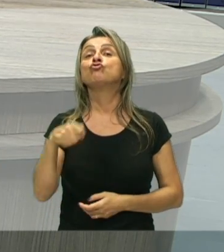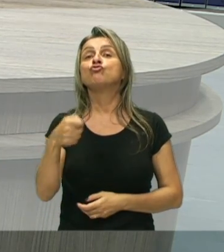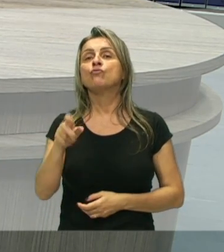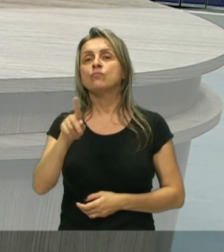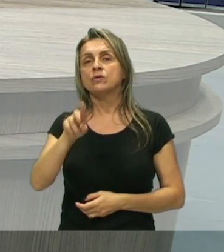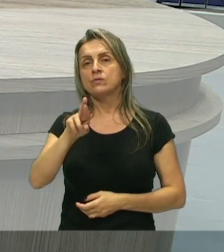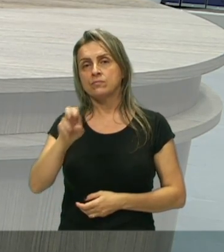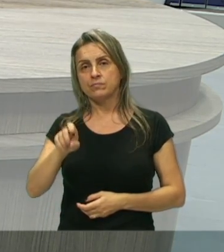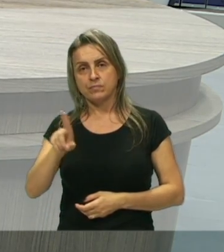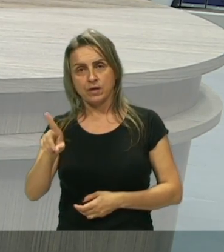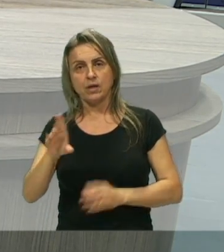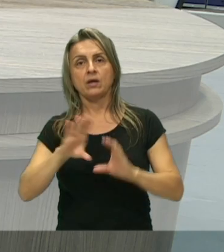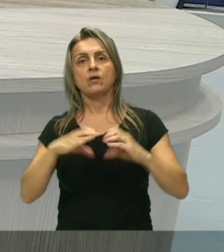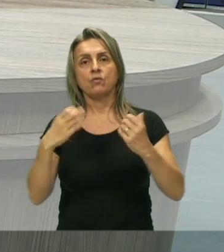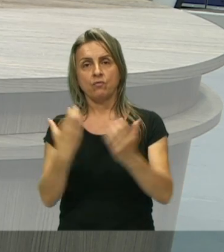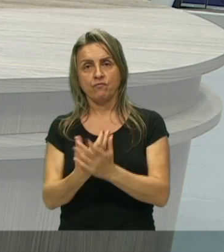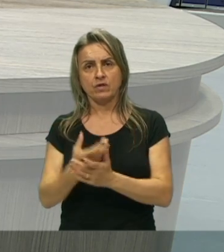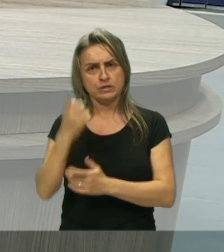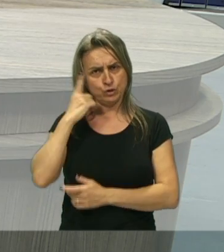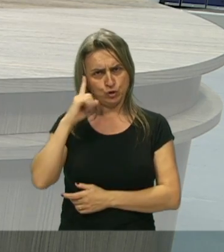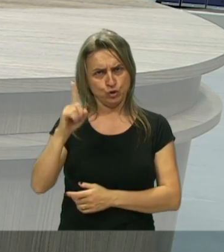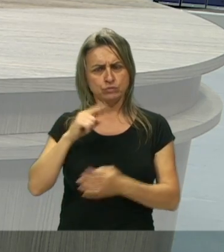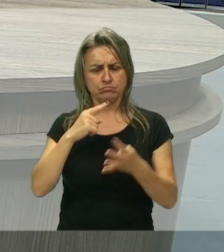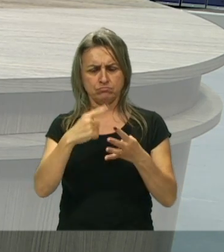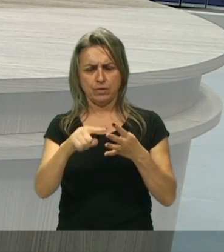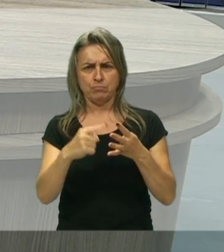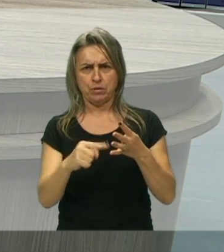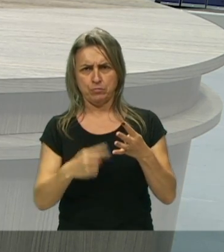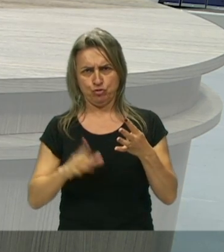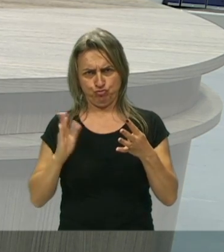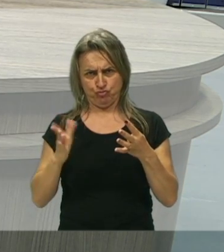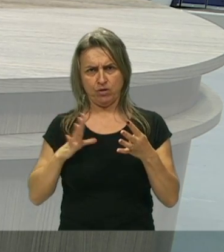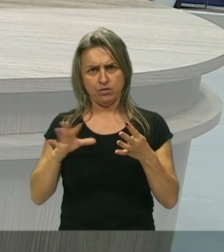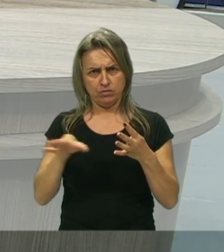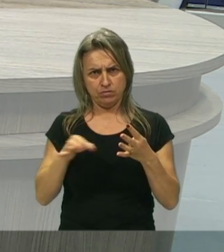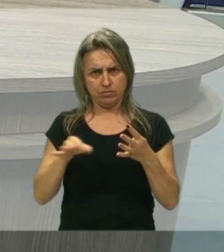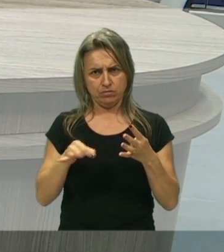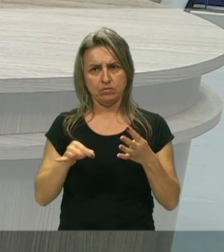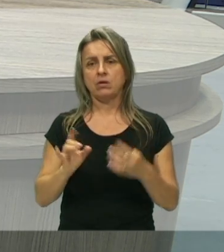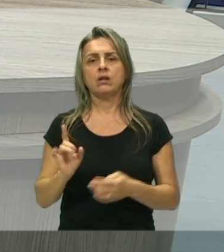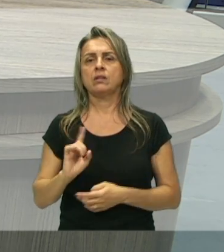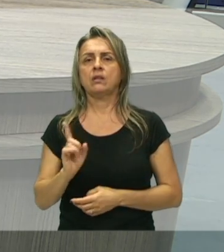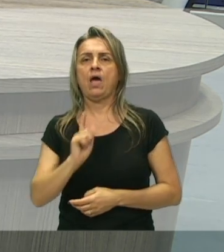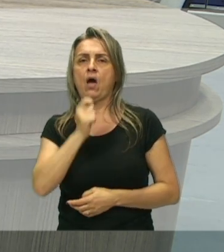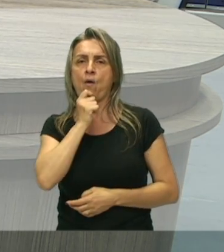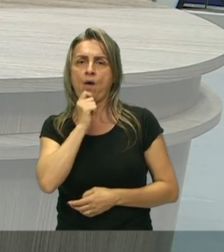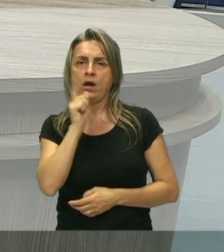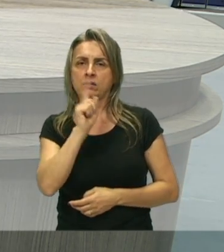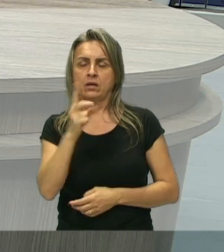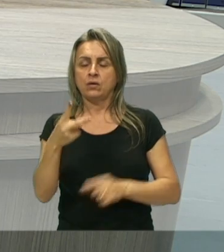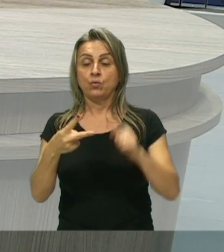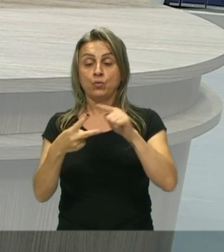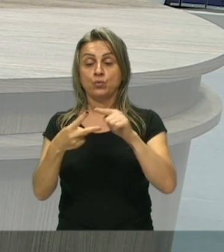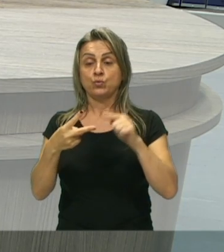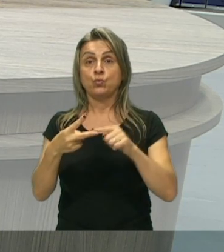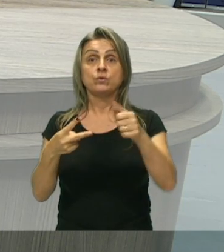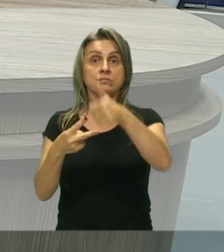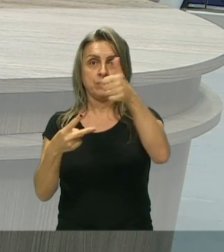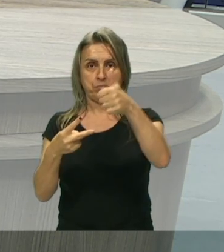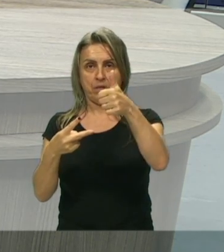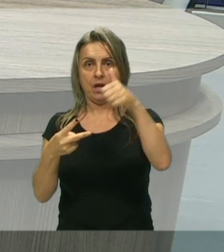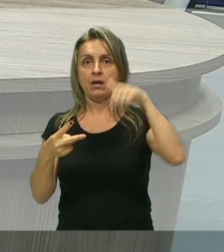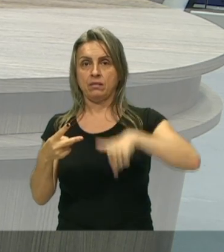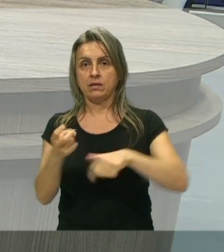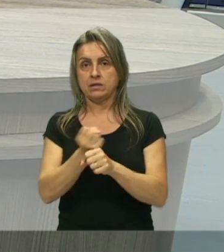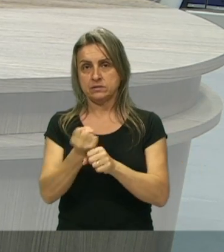todas as datas já estão estabelecidas ou não? Não, ainda não. Ainda não. Tem algumas... Só as duas primeiras que são desse ano. Tem